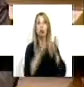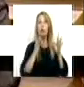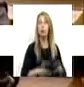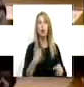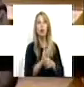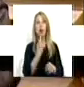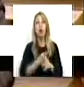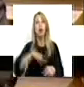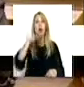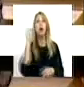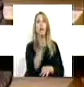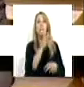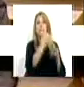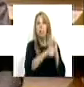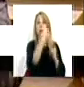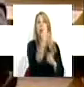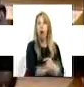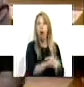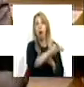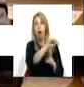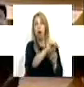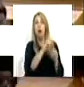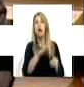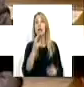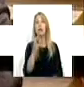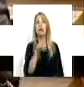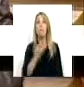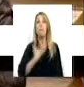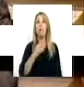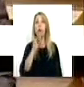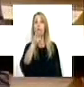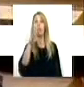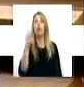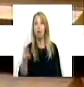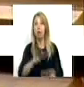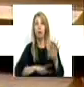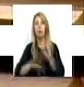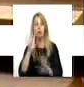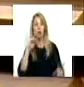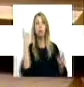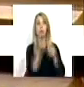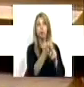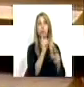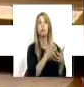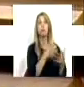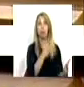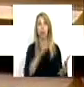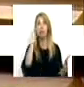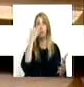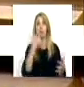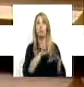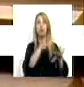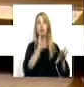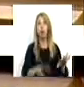resíduos em São Pedro da Cova, que se promove a avaliação e a monitorização de impactos decorrentes